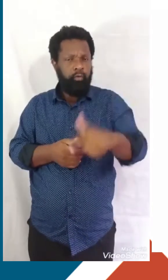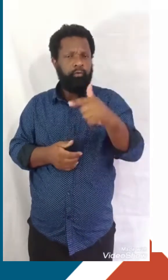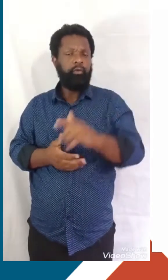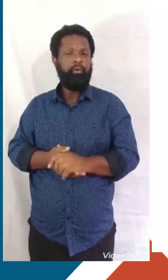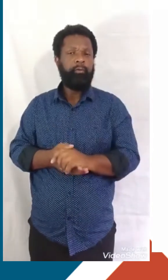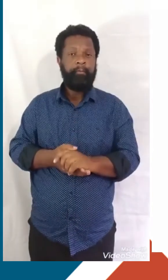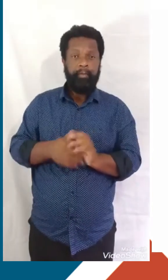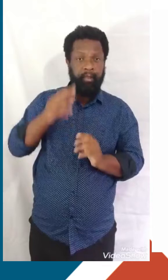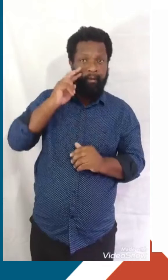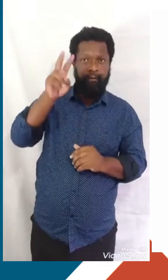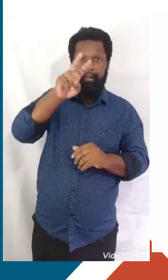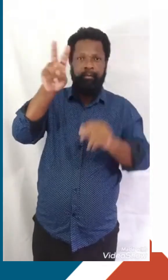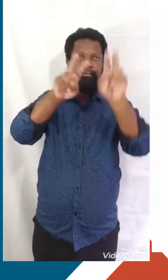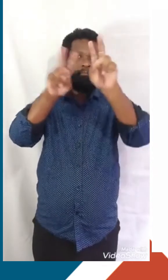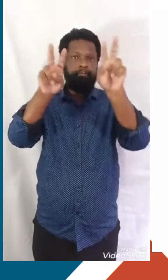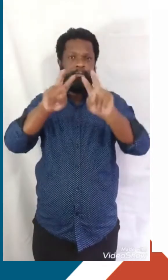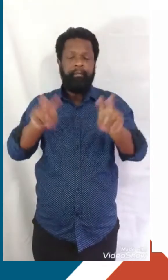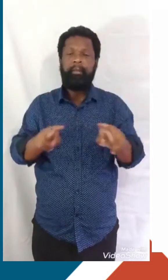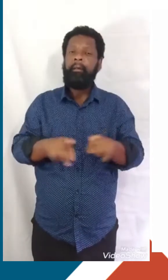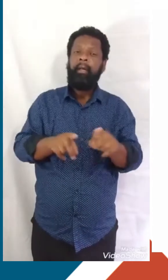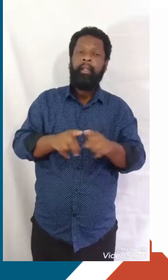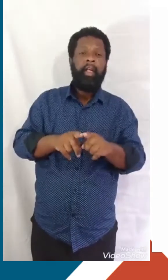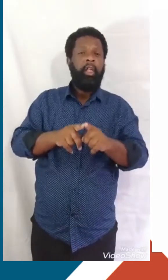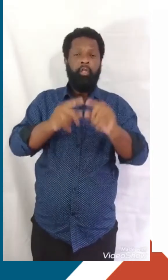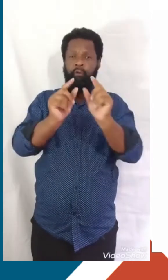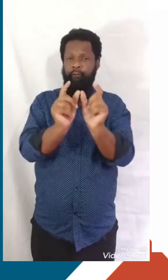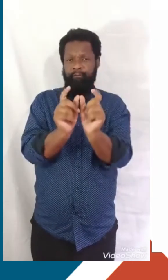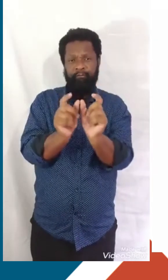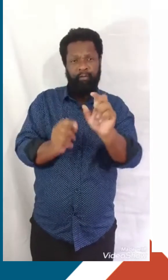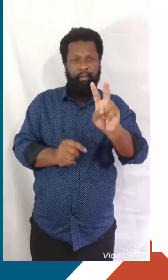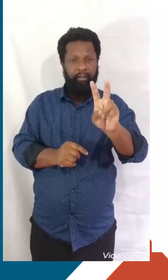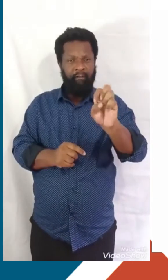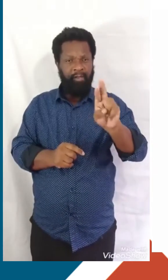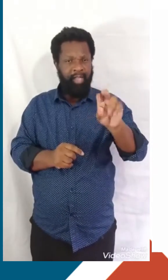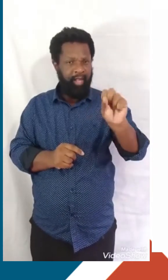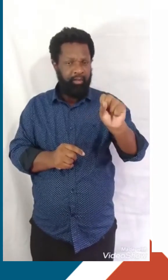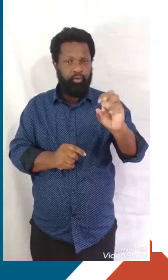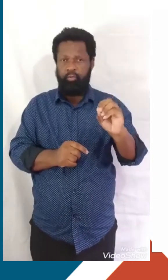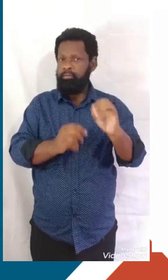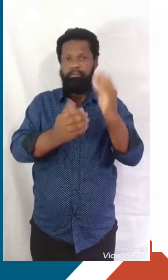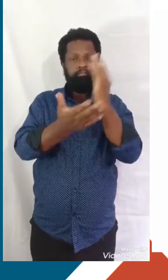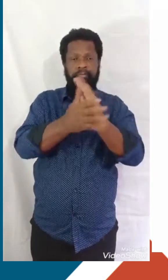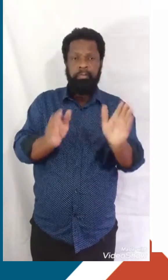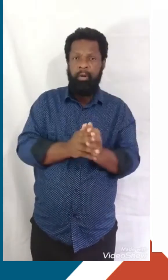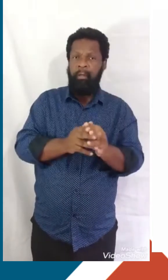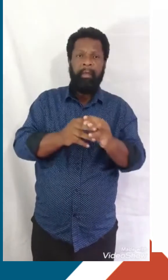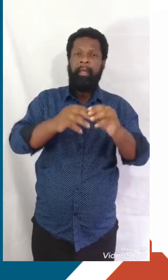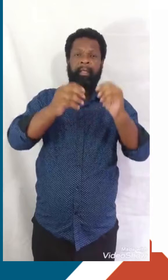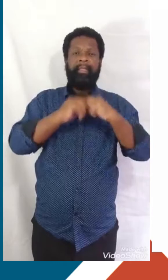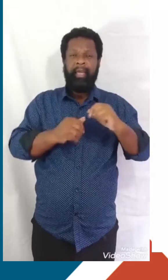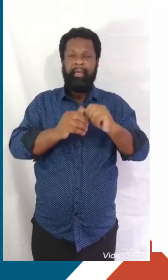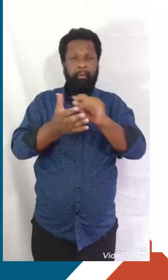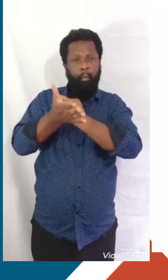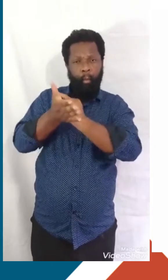campo topográfico, extinção do verso, uma não linearidade, uso construtivo dos espaços